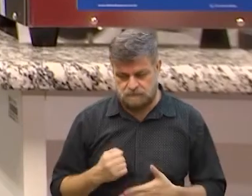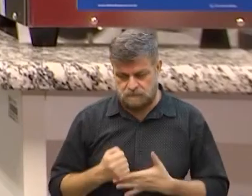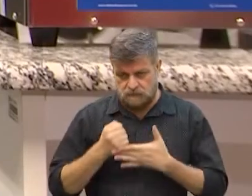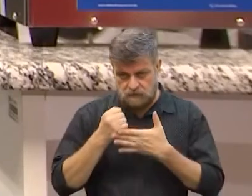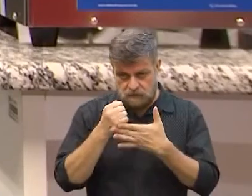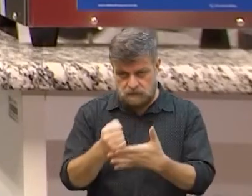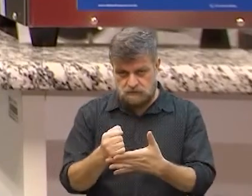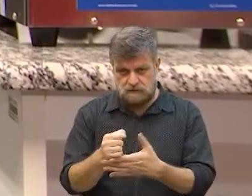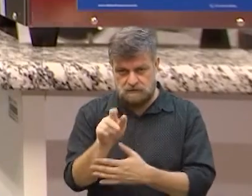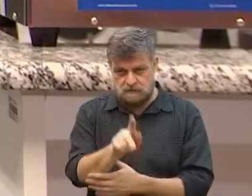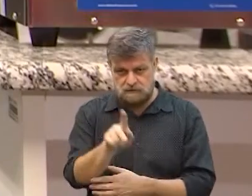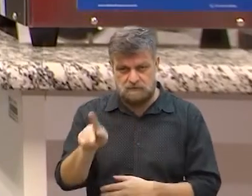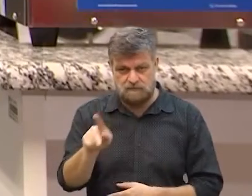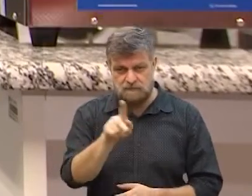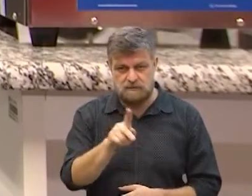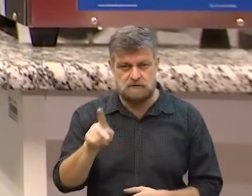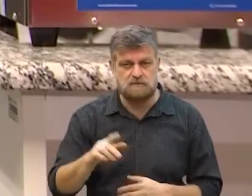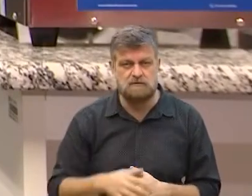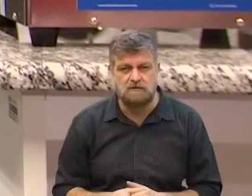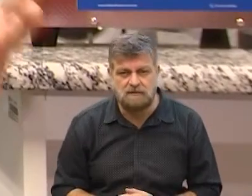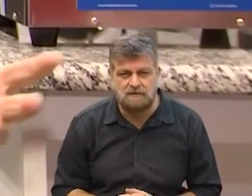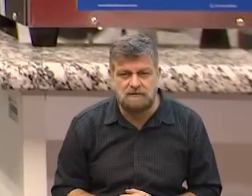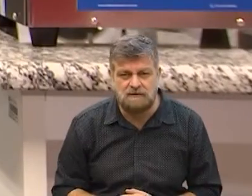ajudando esses professores, né,